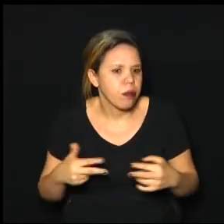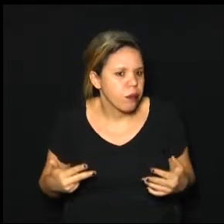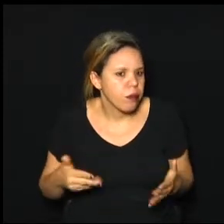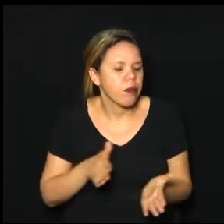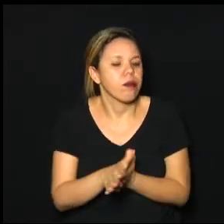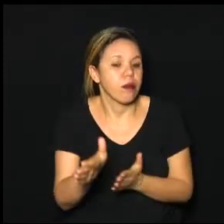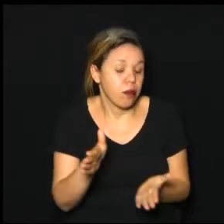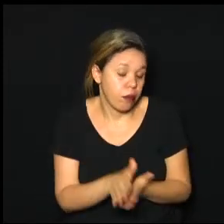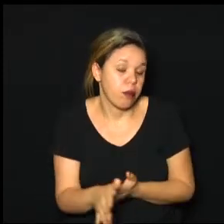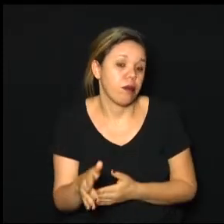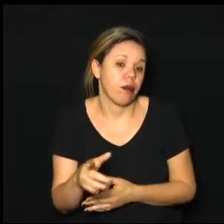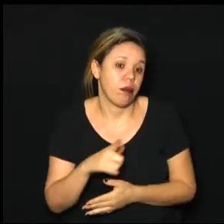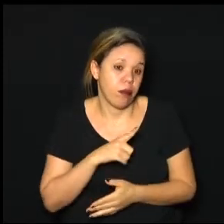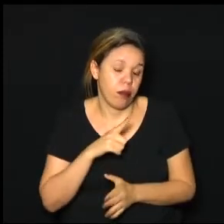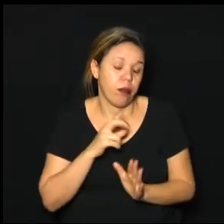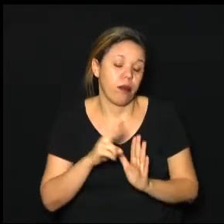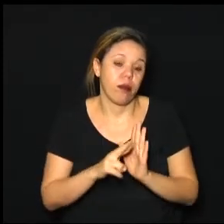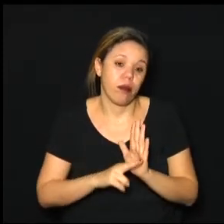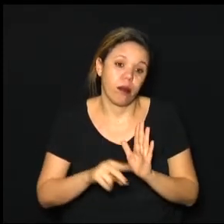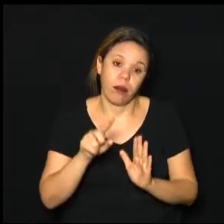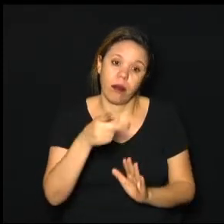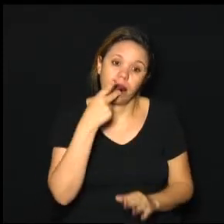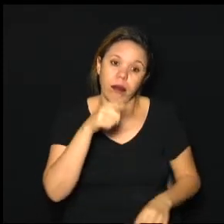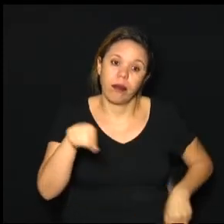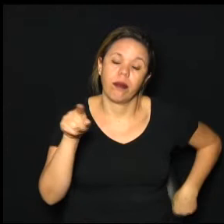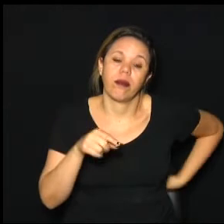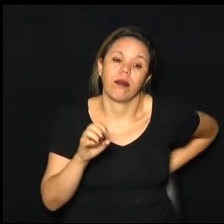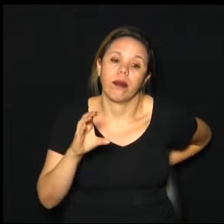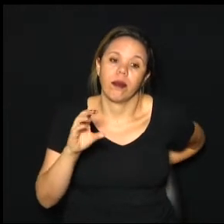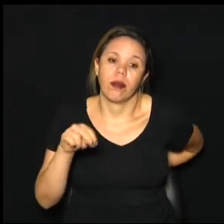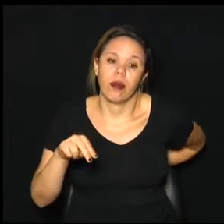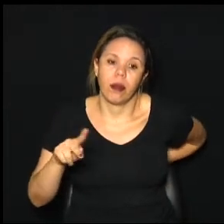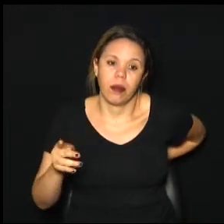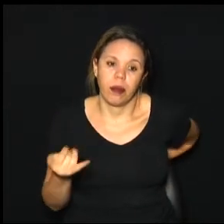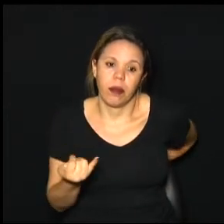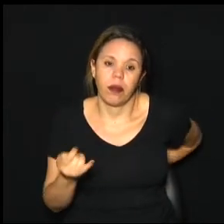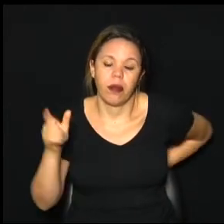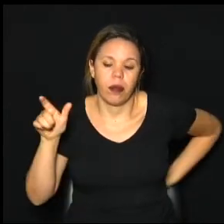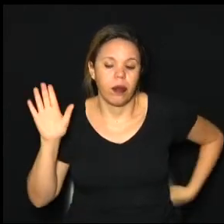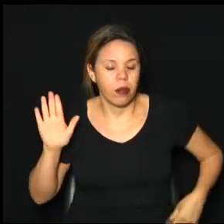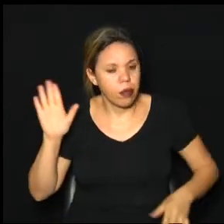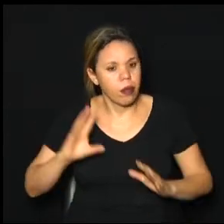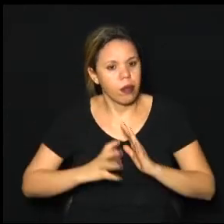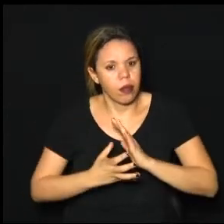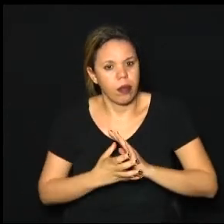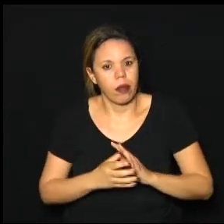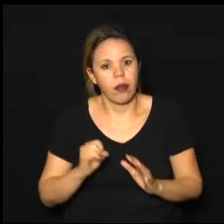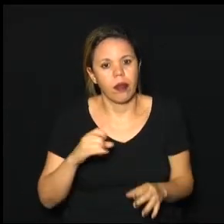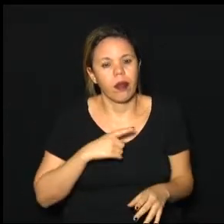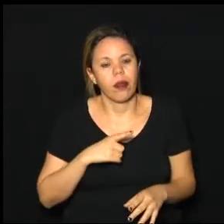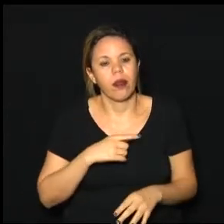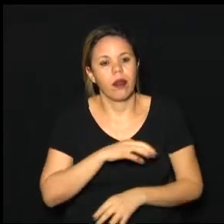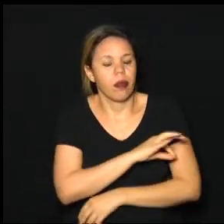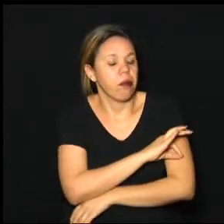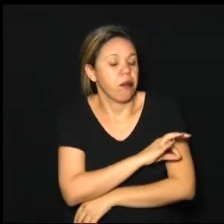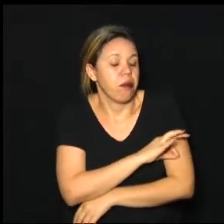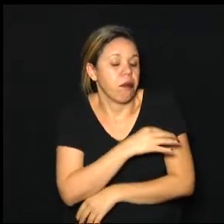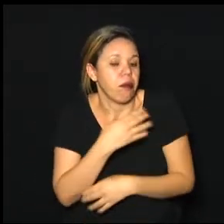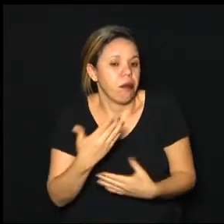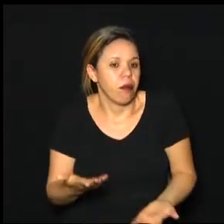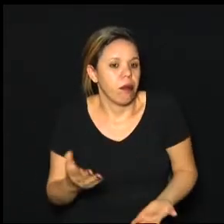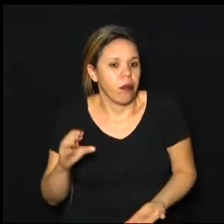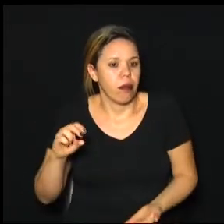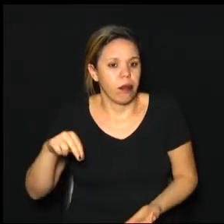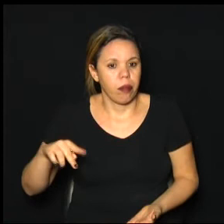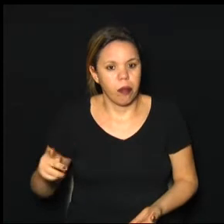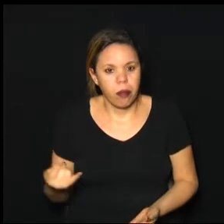gráfico, portanto tem que ter aquelas regras que eu falei para vocês. CNPJ do candidato, da coligação, se for do executivo,